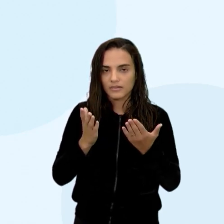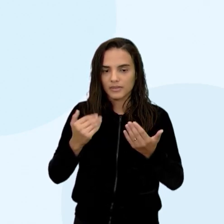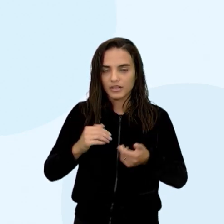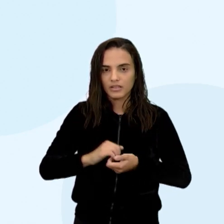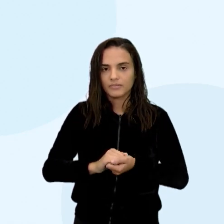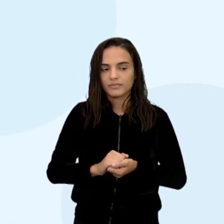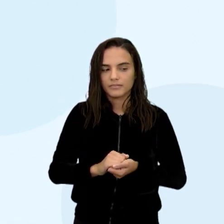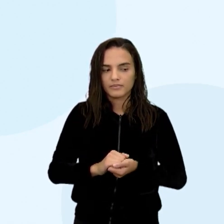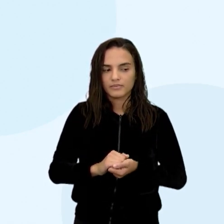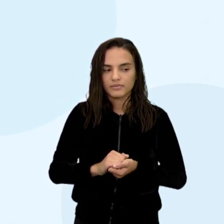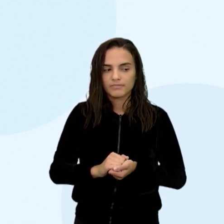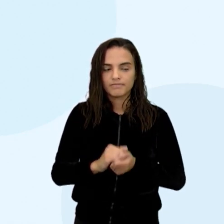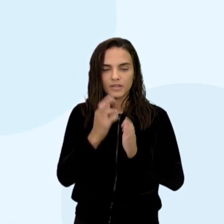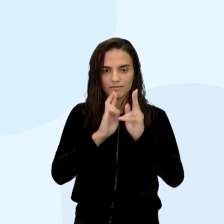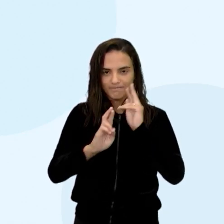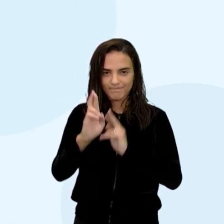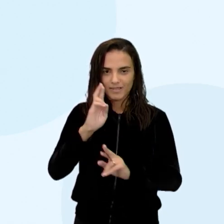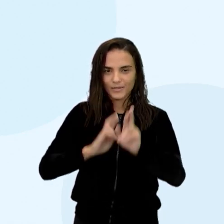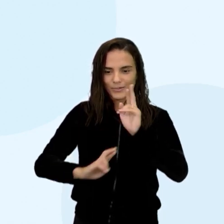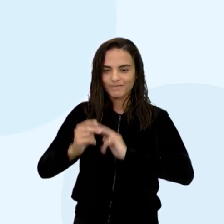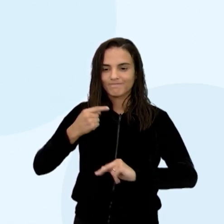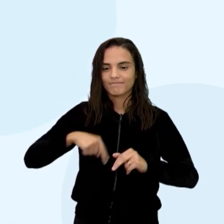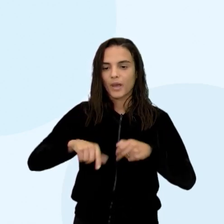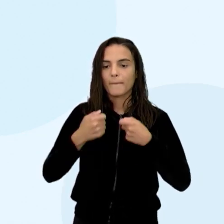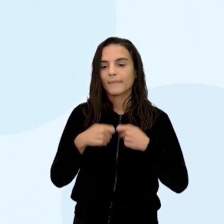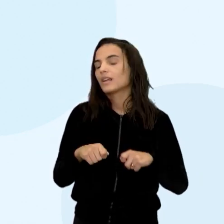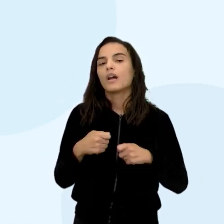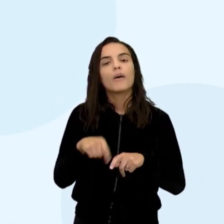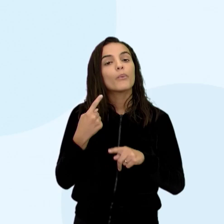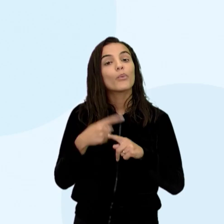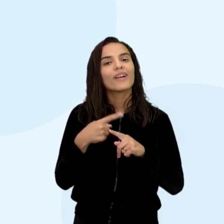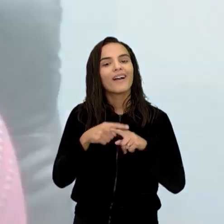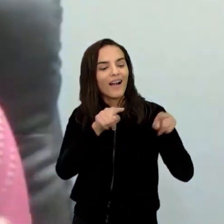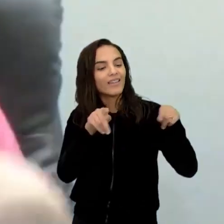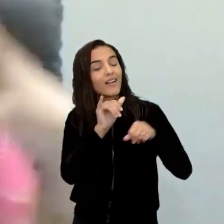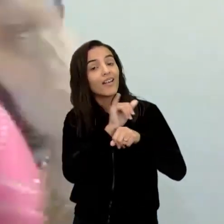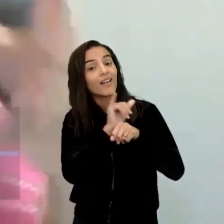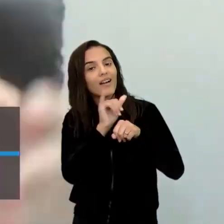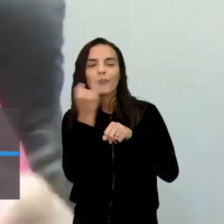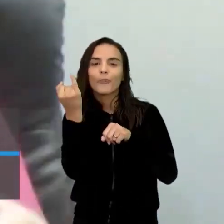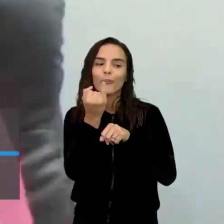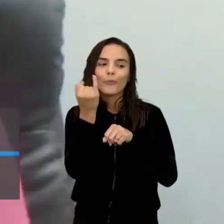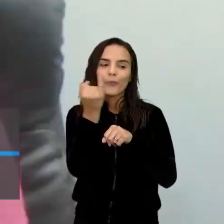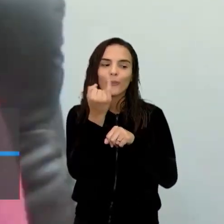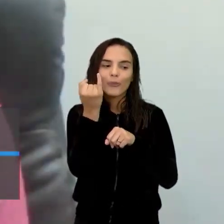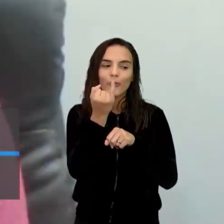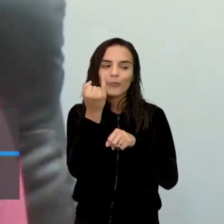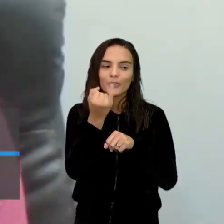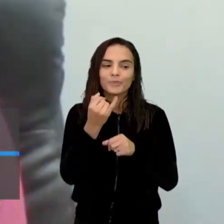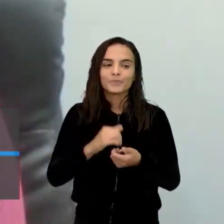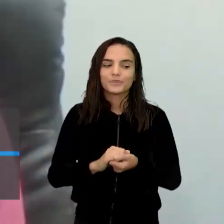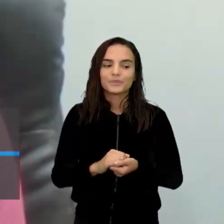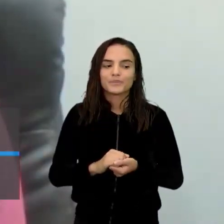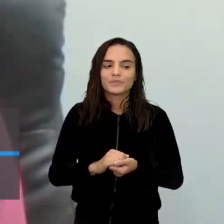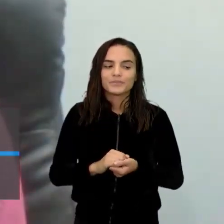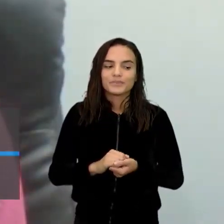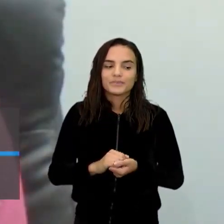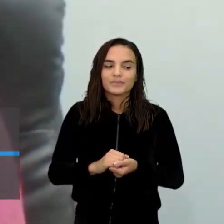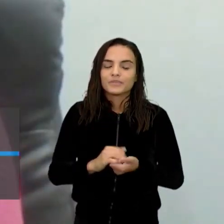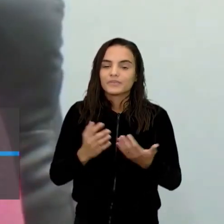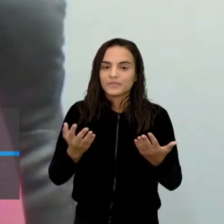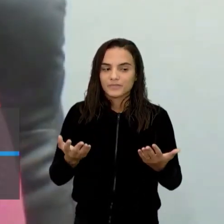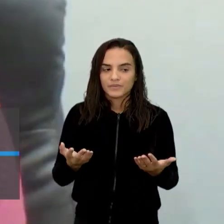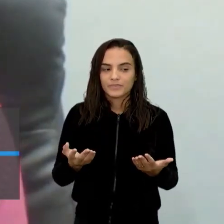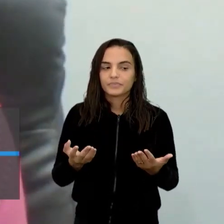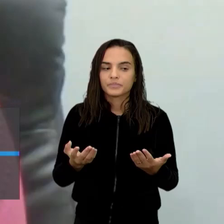gente ter a resposta que a gente precisa. Então, por que a sala de recursos é tão importante? Porque é ela que vai